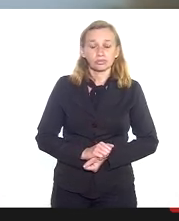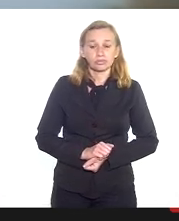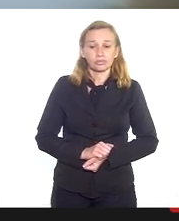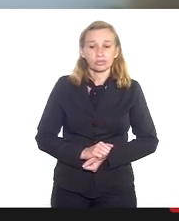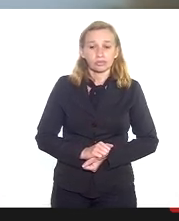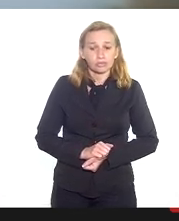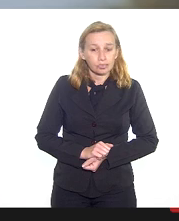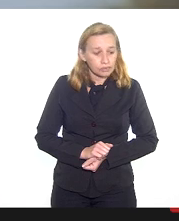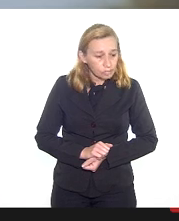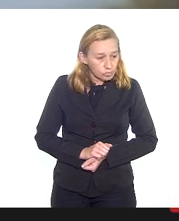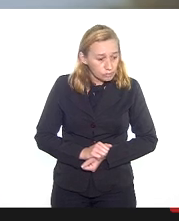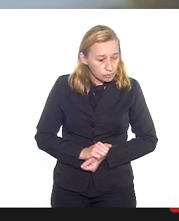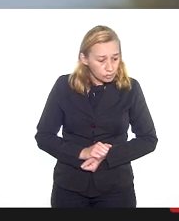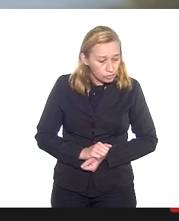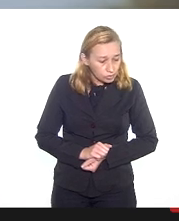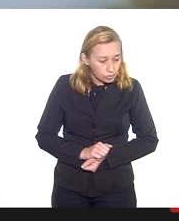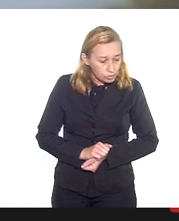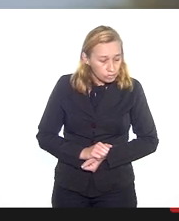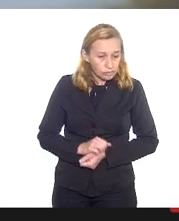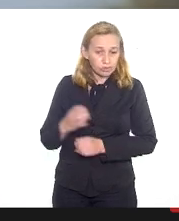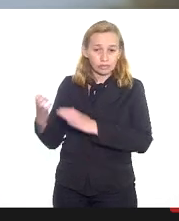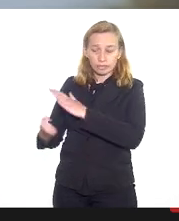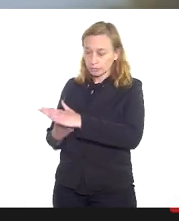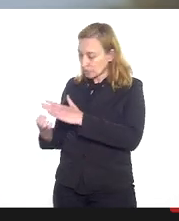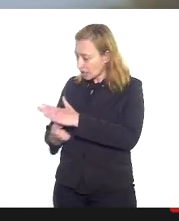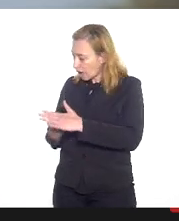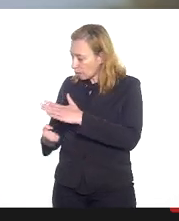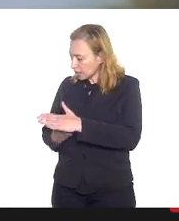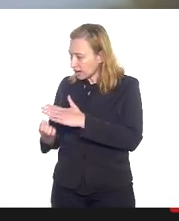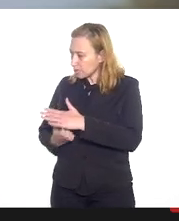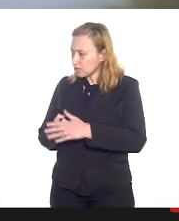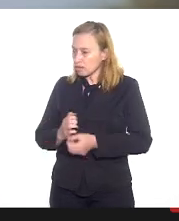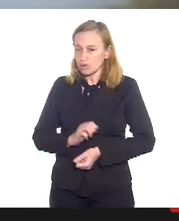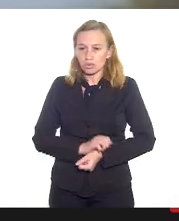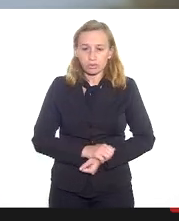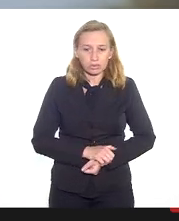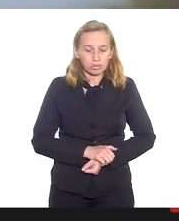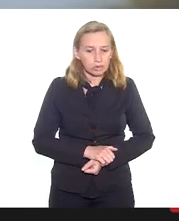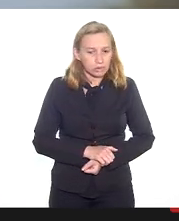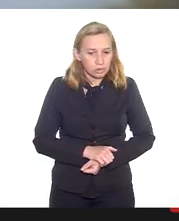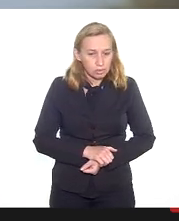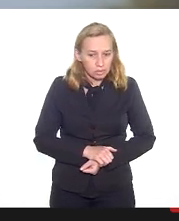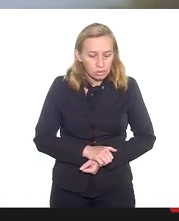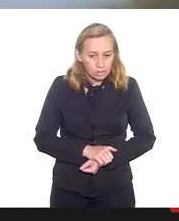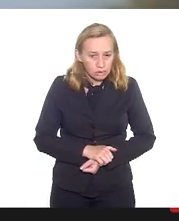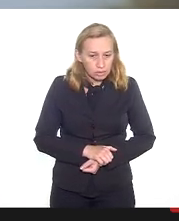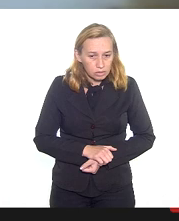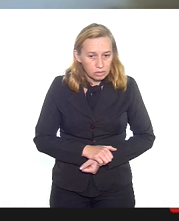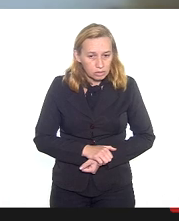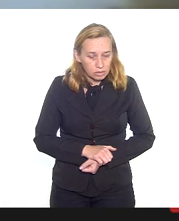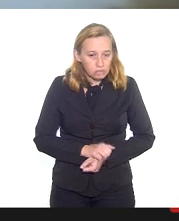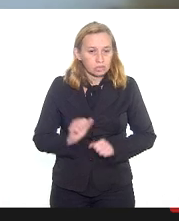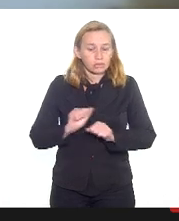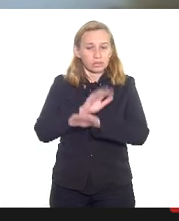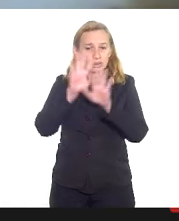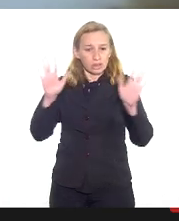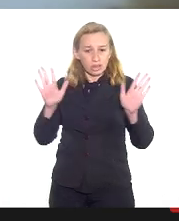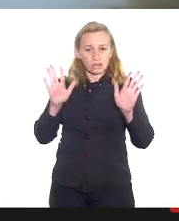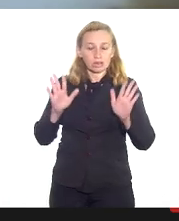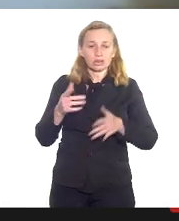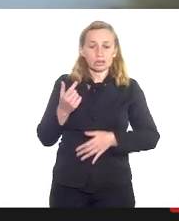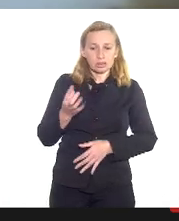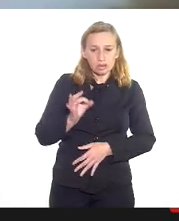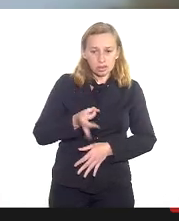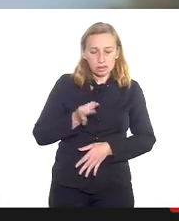como tem a multiplicidade de empresas, teria que ter um critério muito claro, definido em